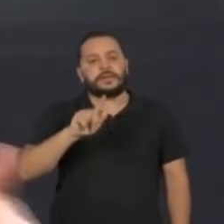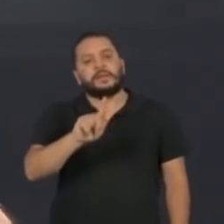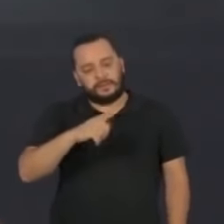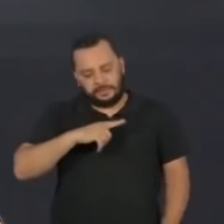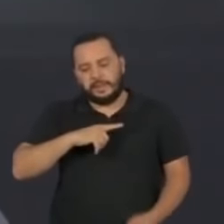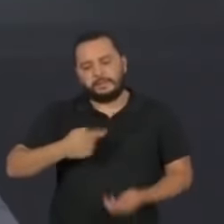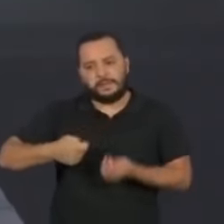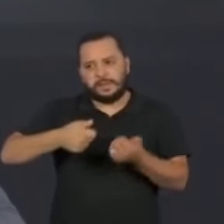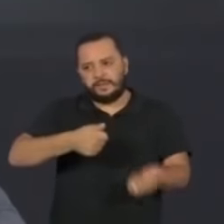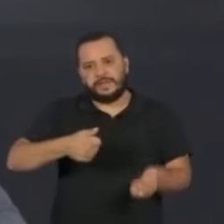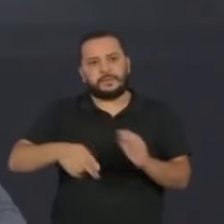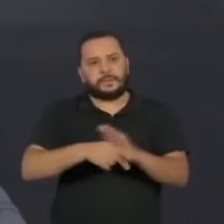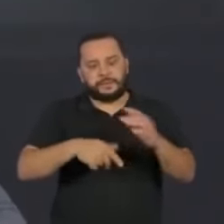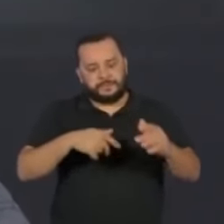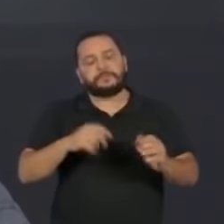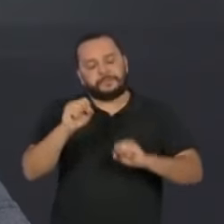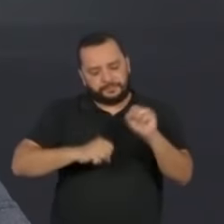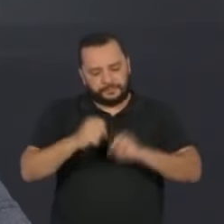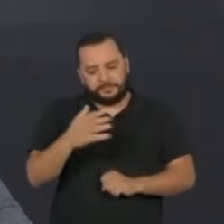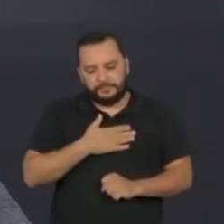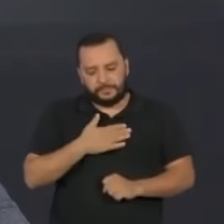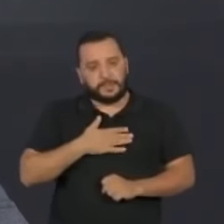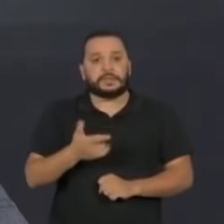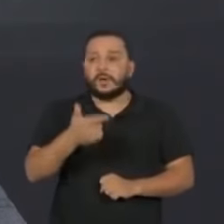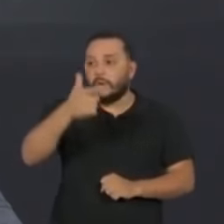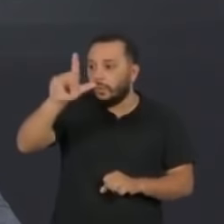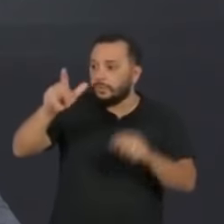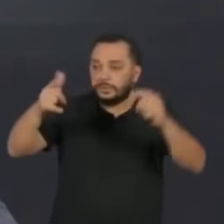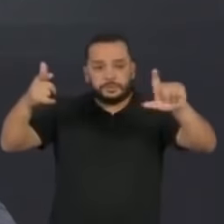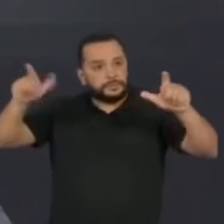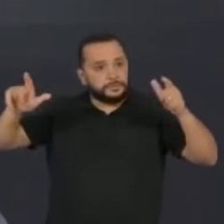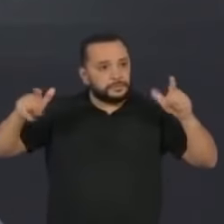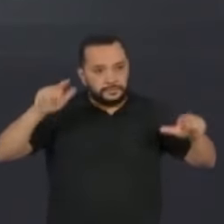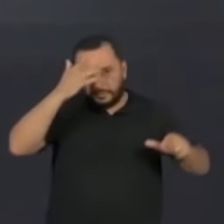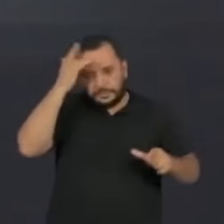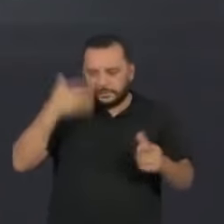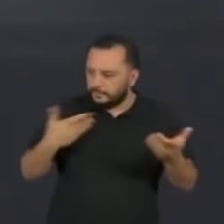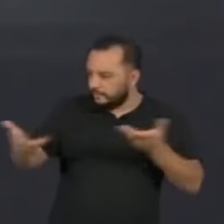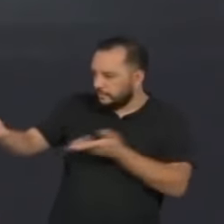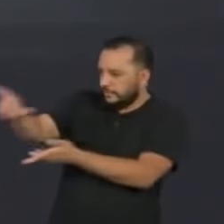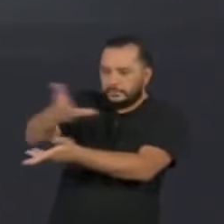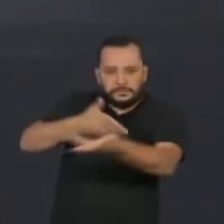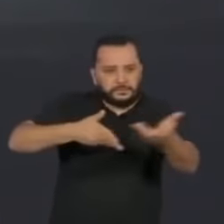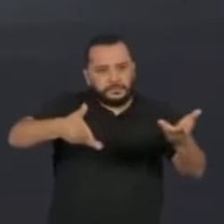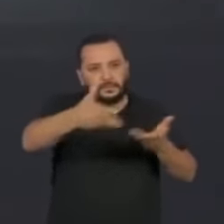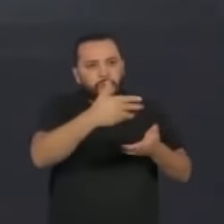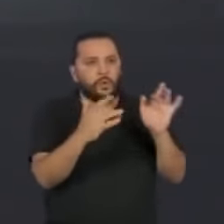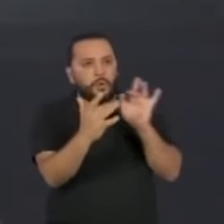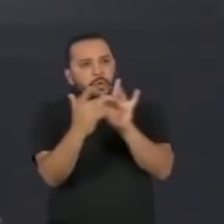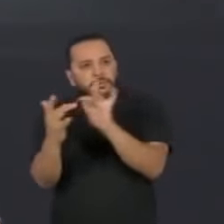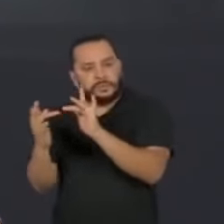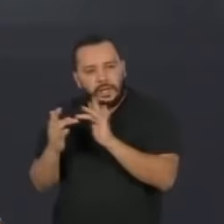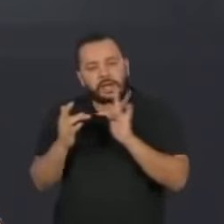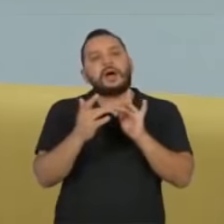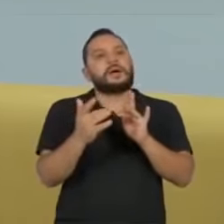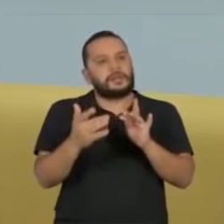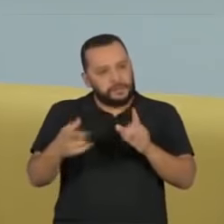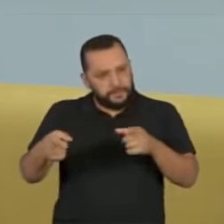para a empresa dela, onde ela vai ter outras pessoas para se conectar, fazer networking, gerar contatos, gerar novos clientes, gerar